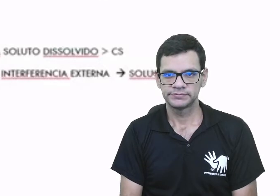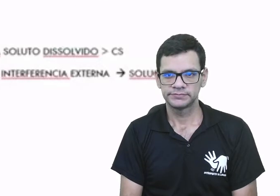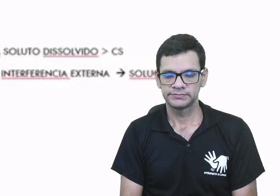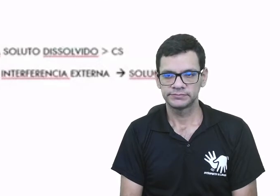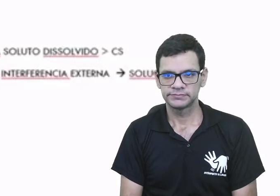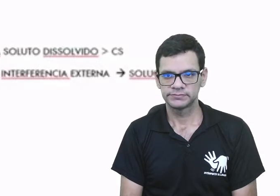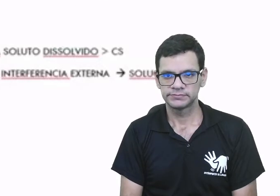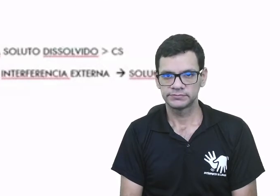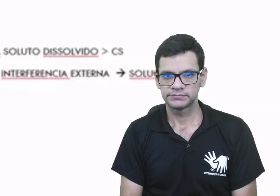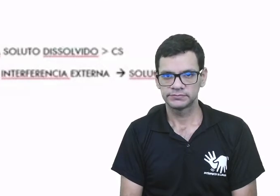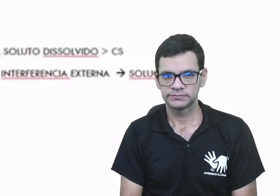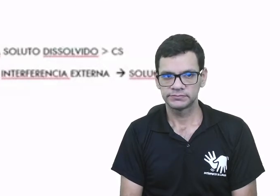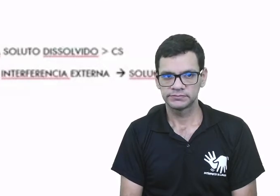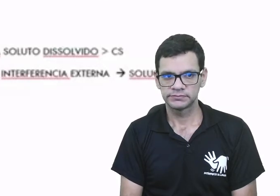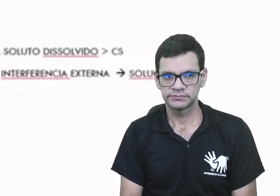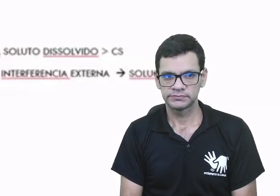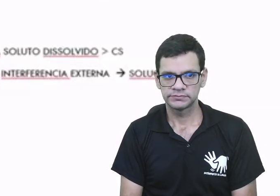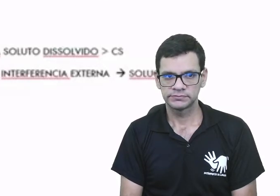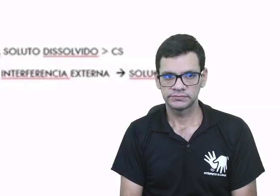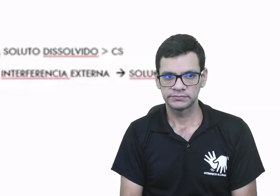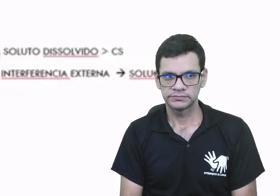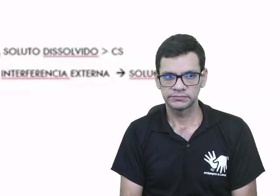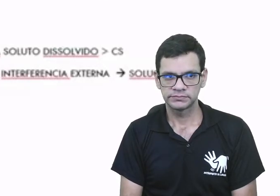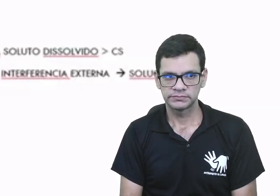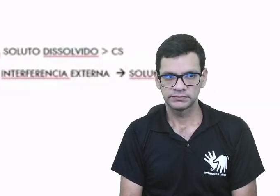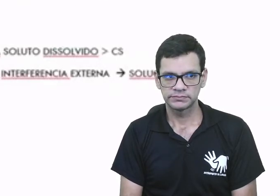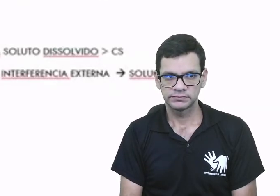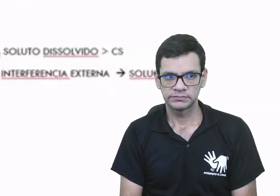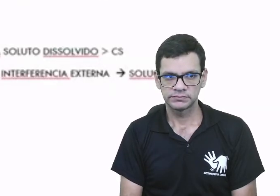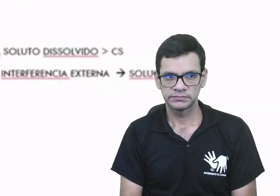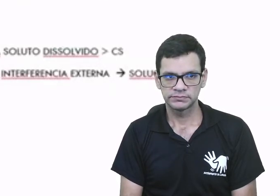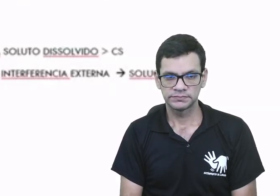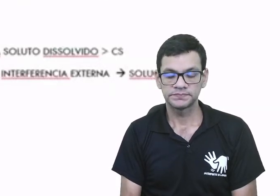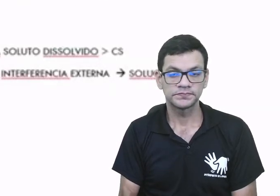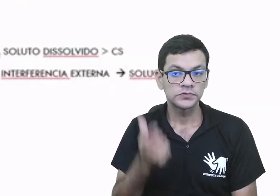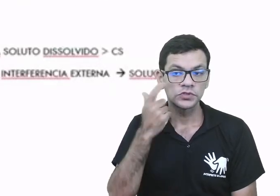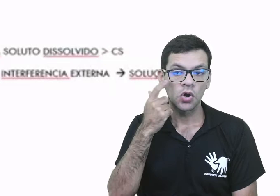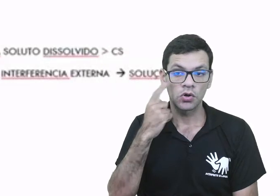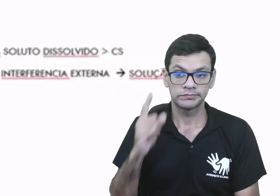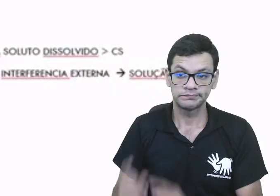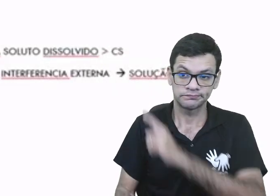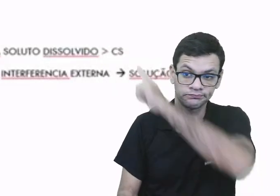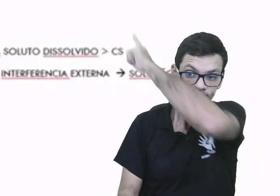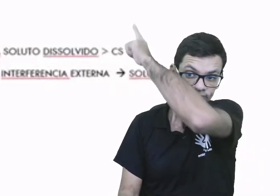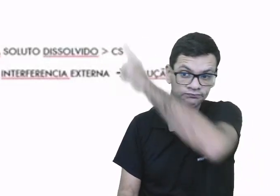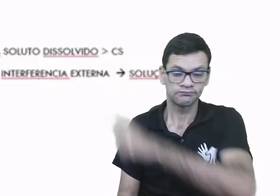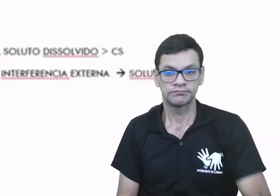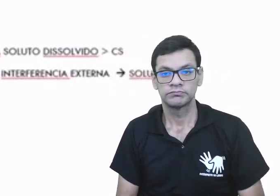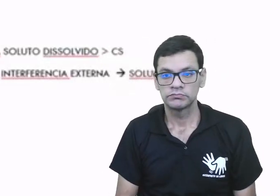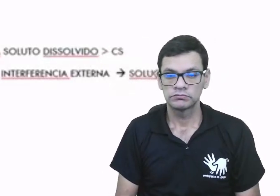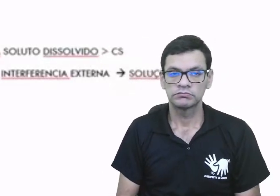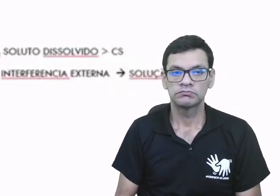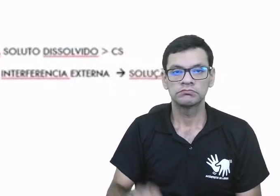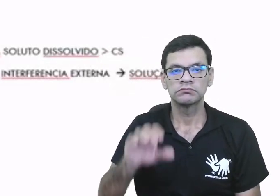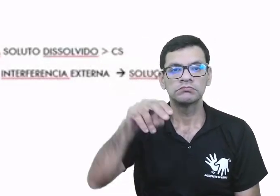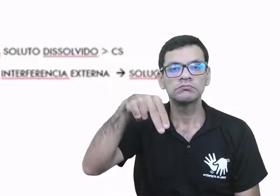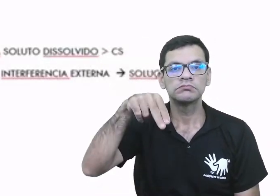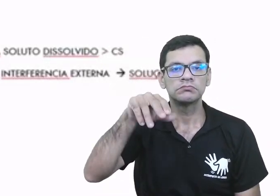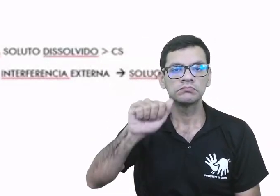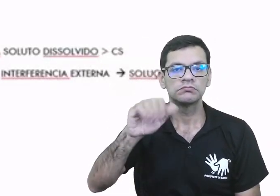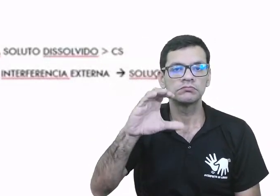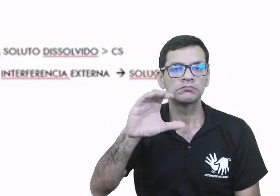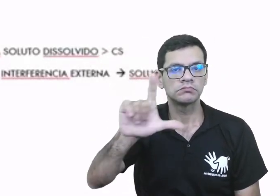mais fácil. Então, olha o dado que a gente tem aqui, ó, que o cloreto de sódio, ele tem